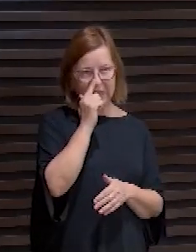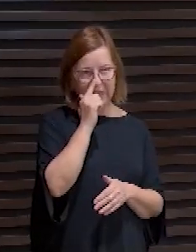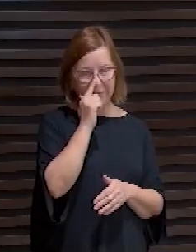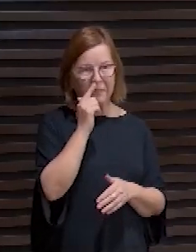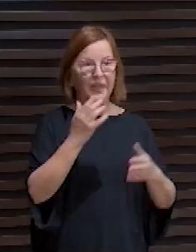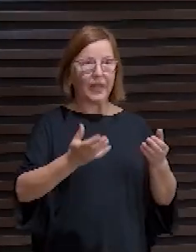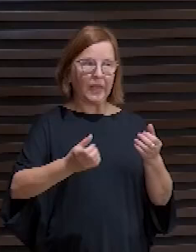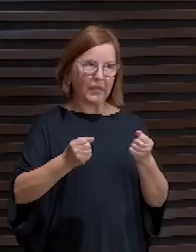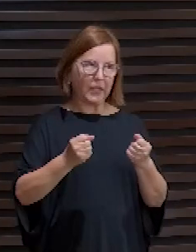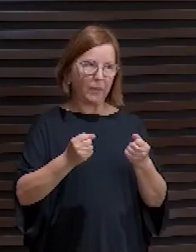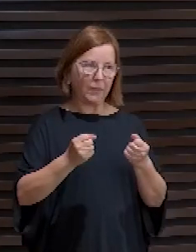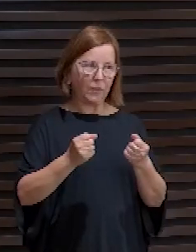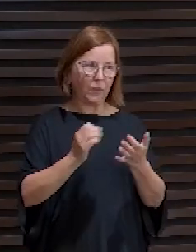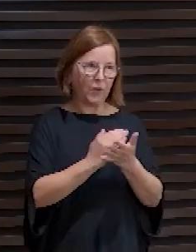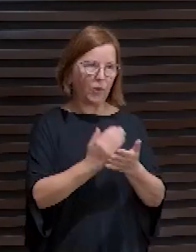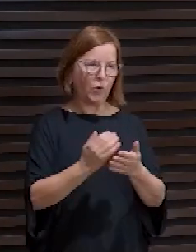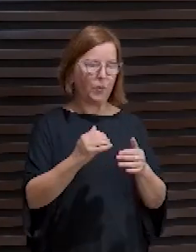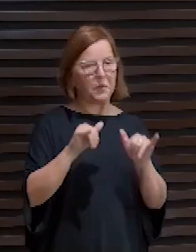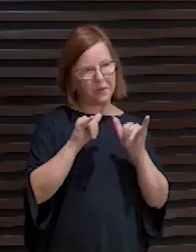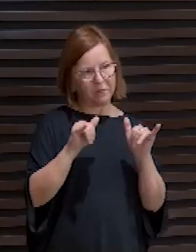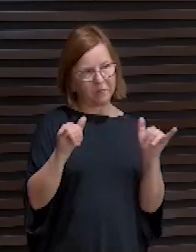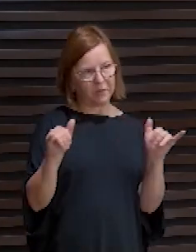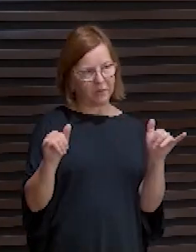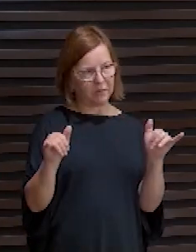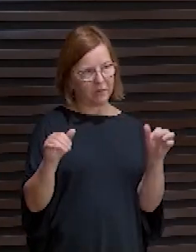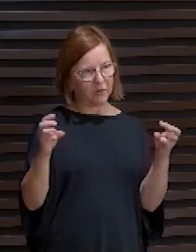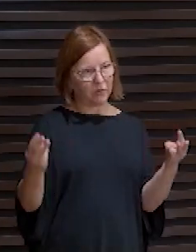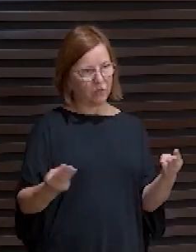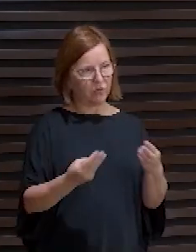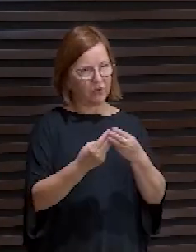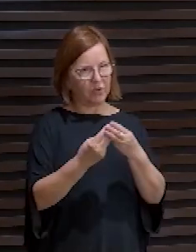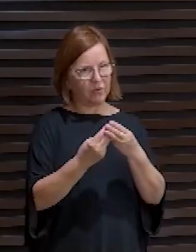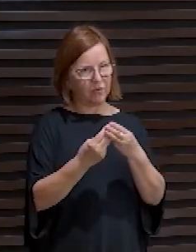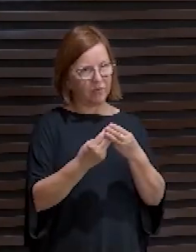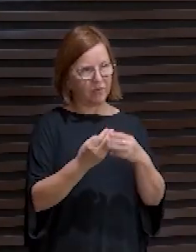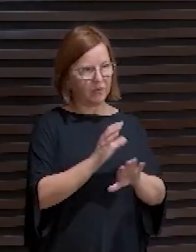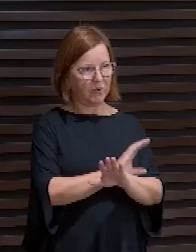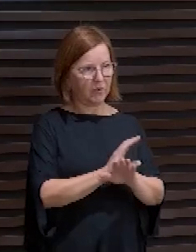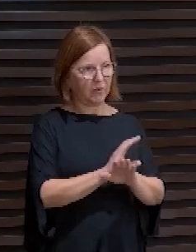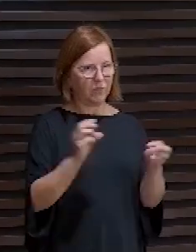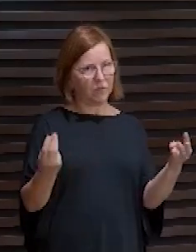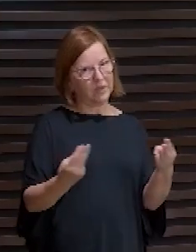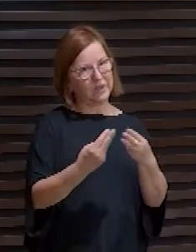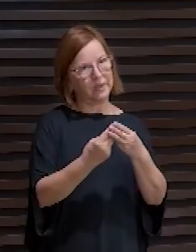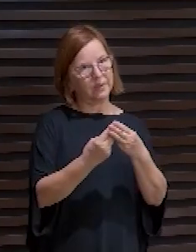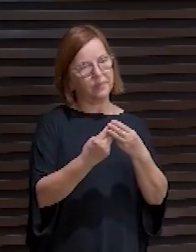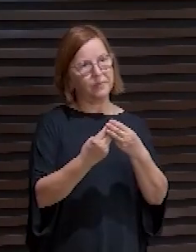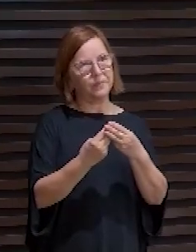recebeu algumas informações dos judeus, da cultura judaica, e